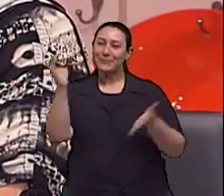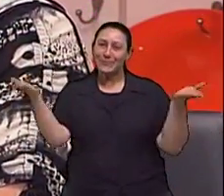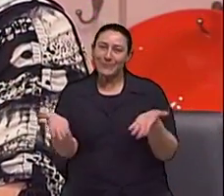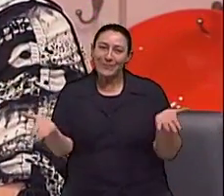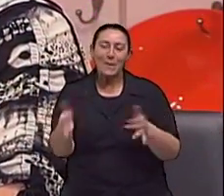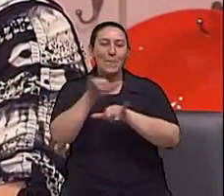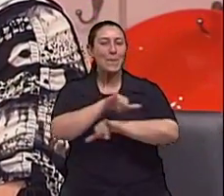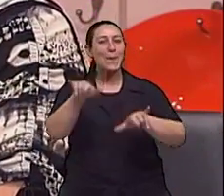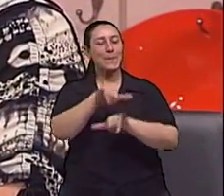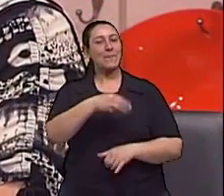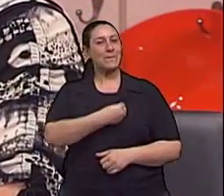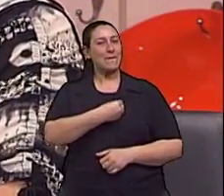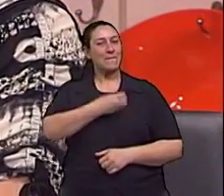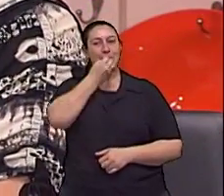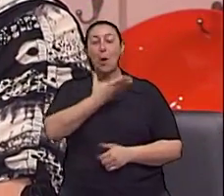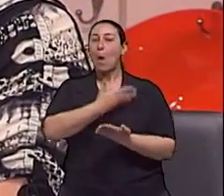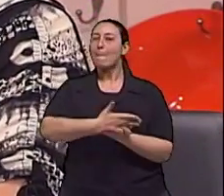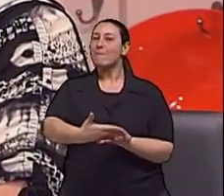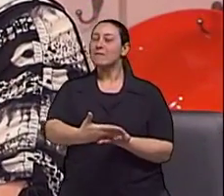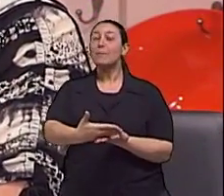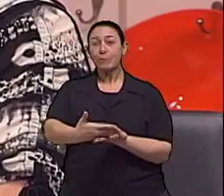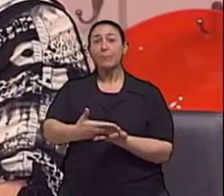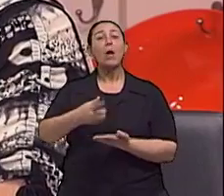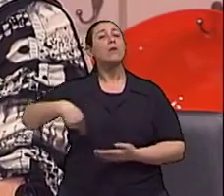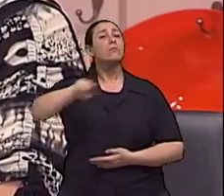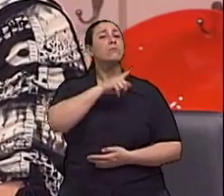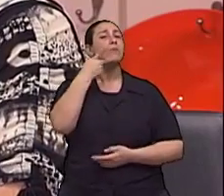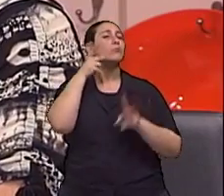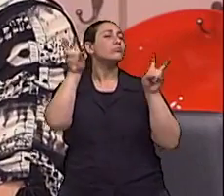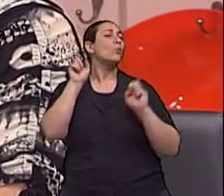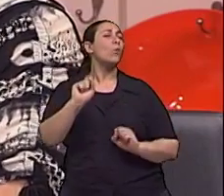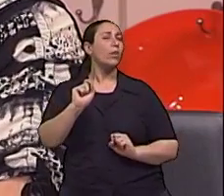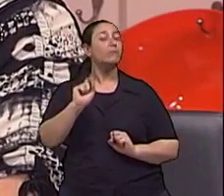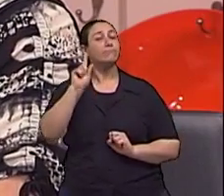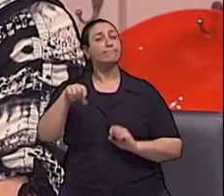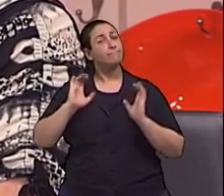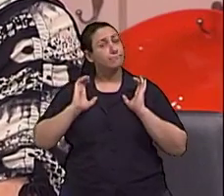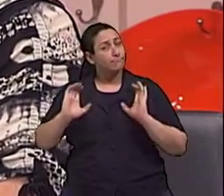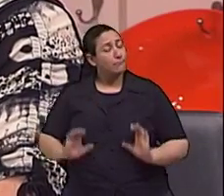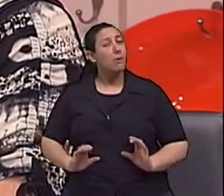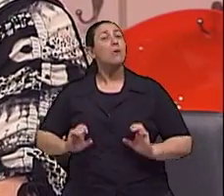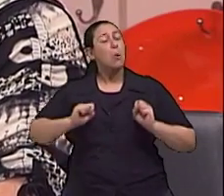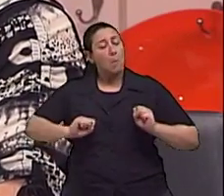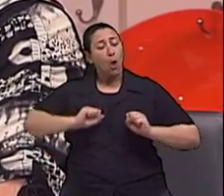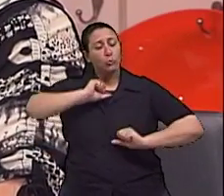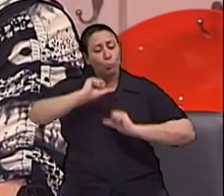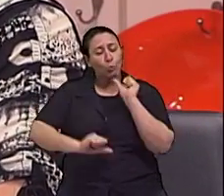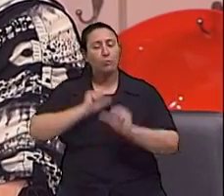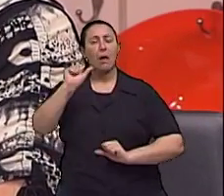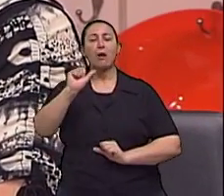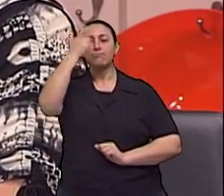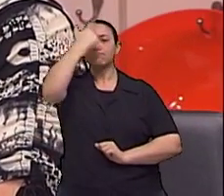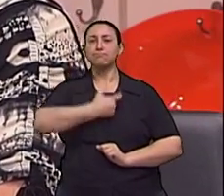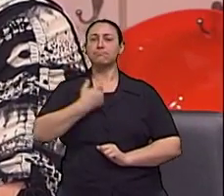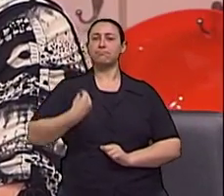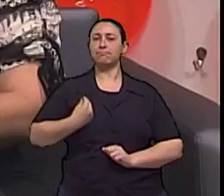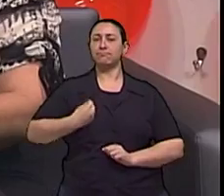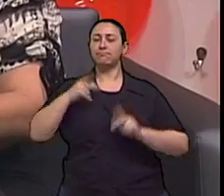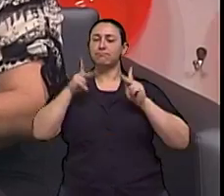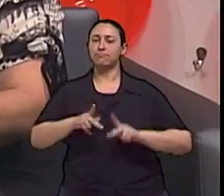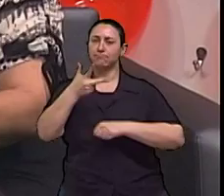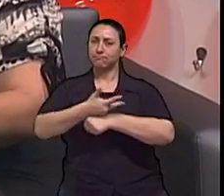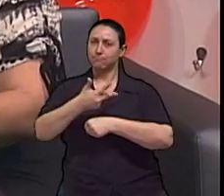o nosso Viva Bem está começando e nós vamos falar sobre pequenas atitudes que podem fazer toda a diferença na vida do